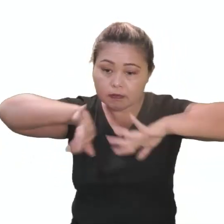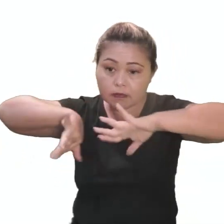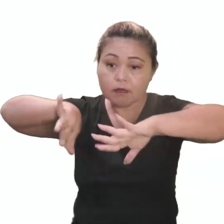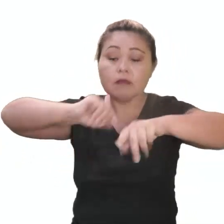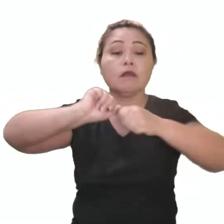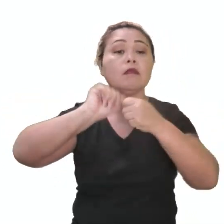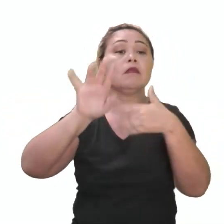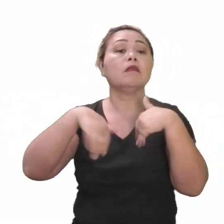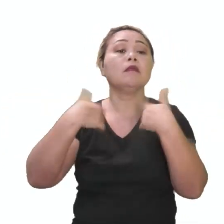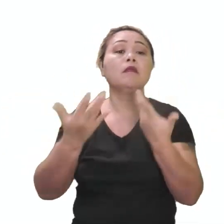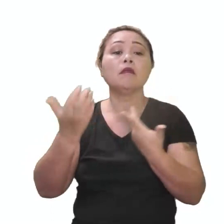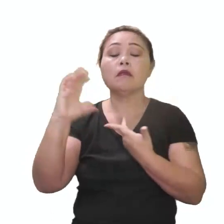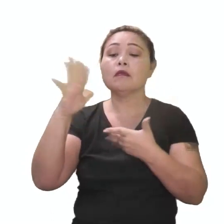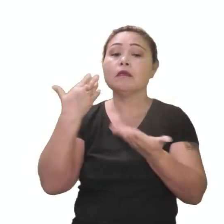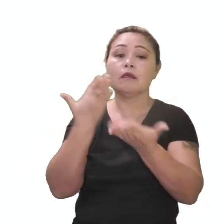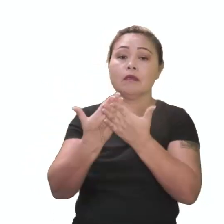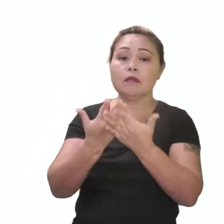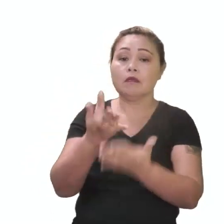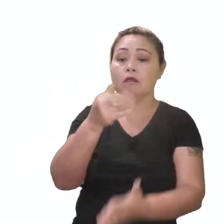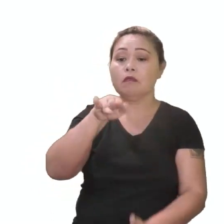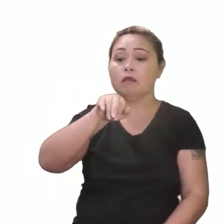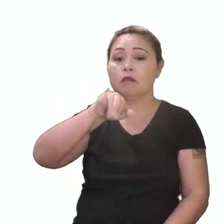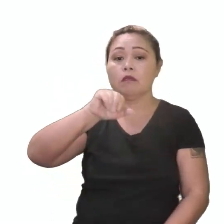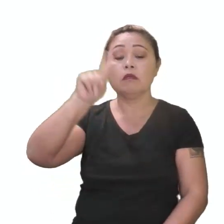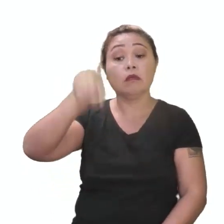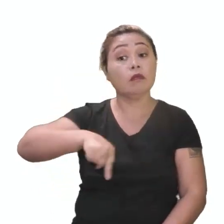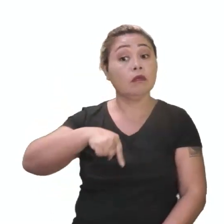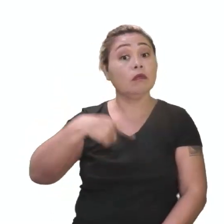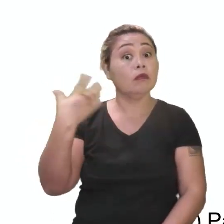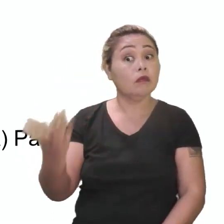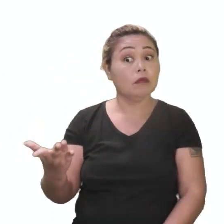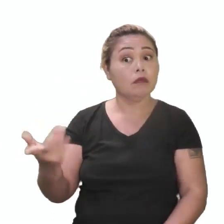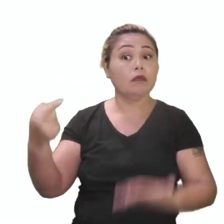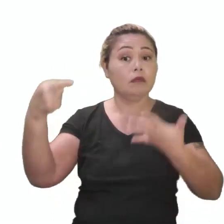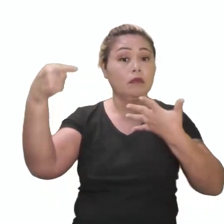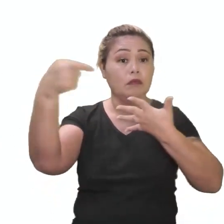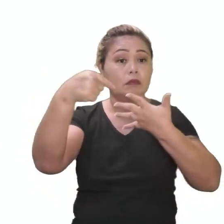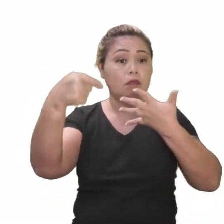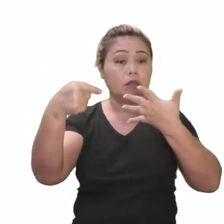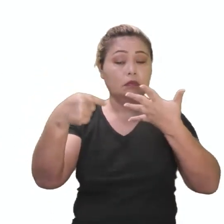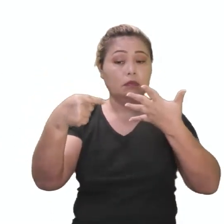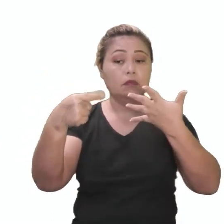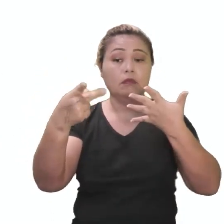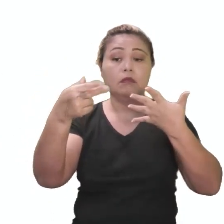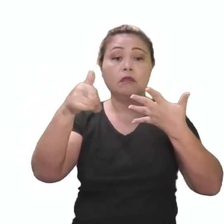da terra. A ciência que estuda os fósseis é a